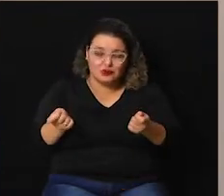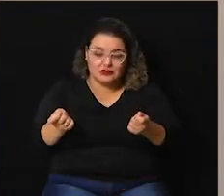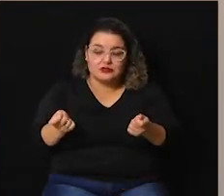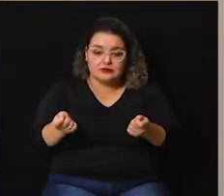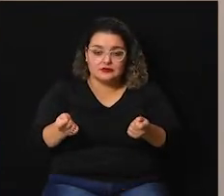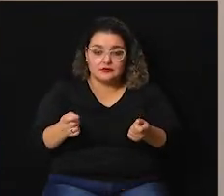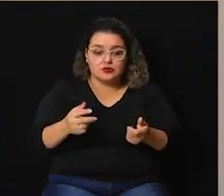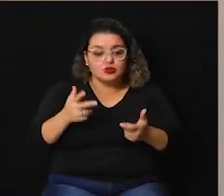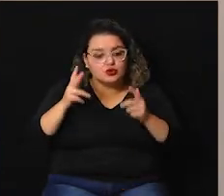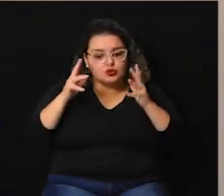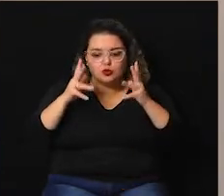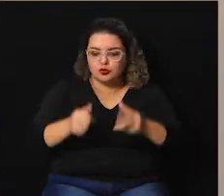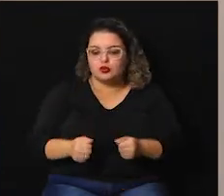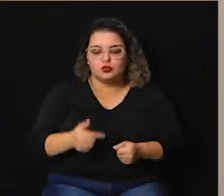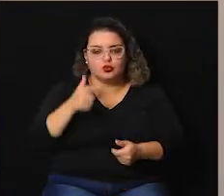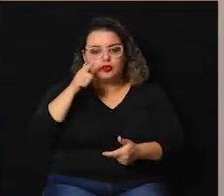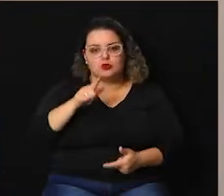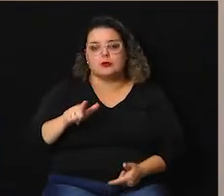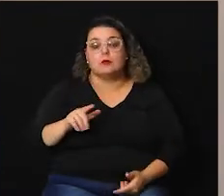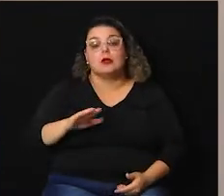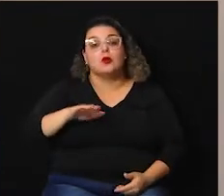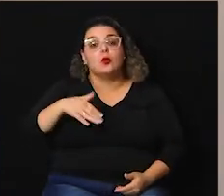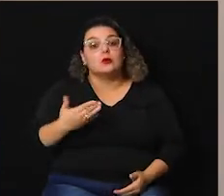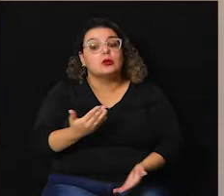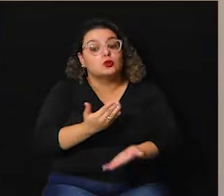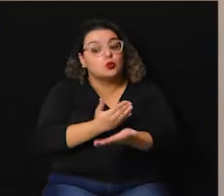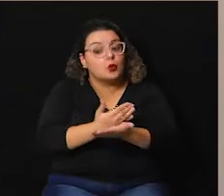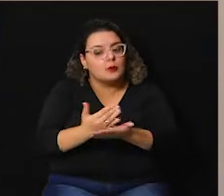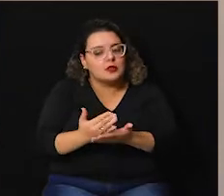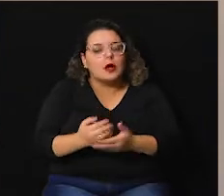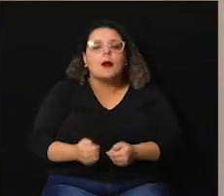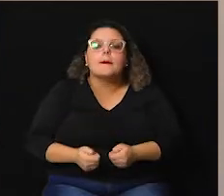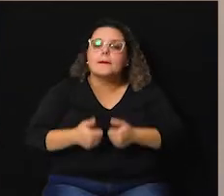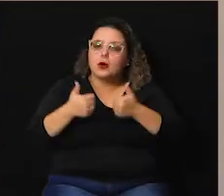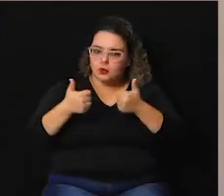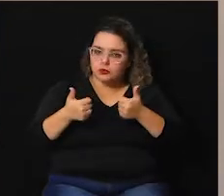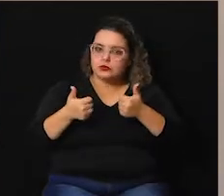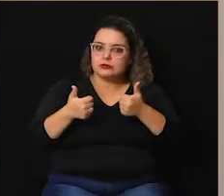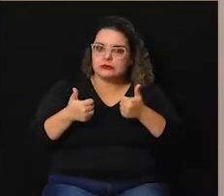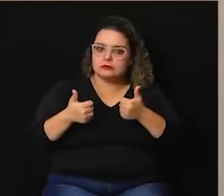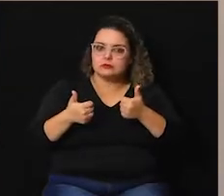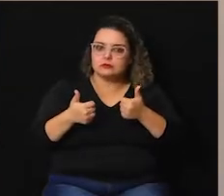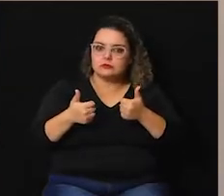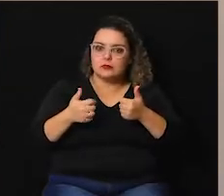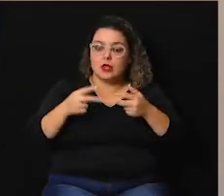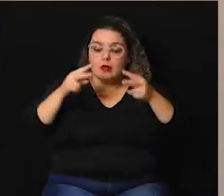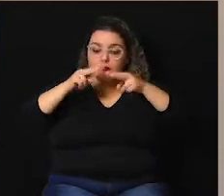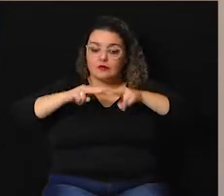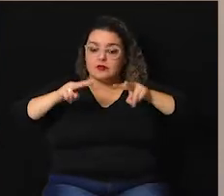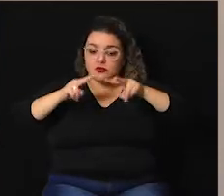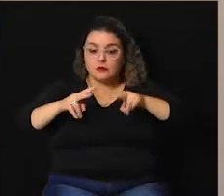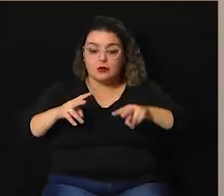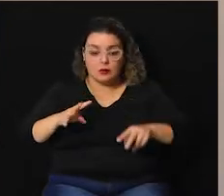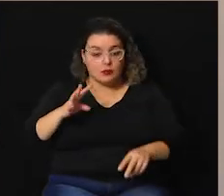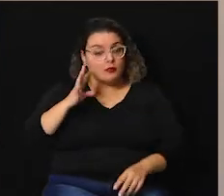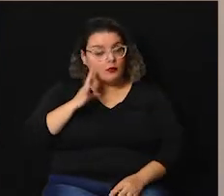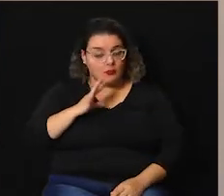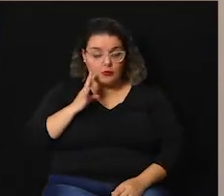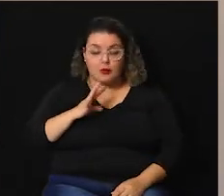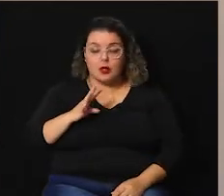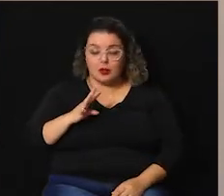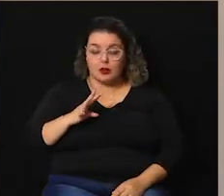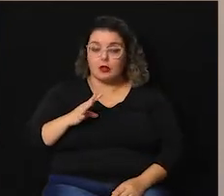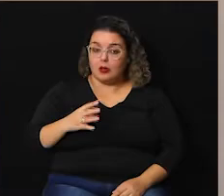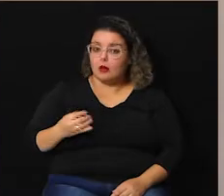é precoce, é muito positivo, é favorável. A recuperação estética é muito interessante, é